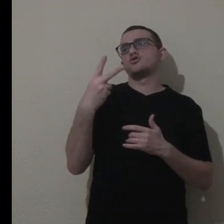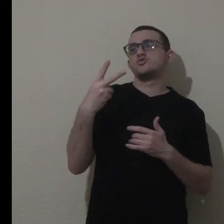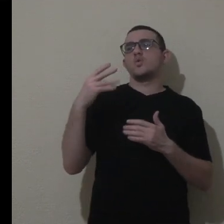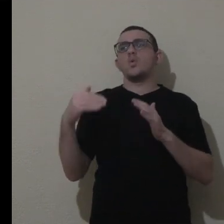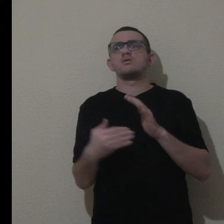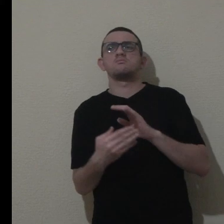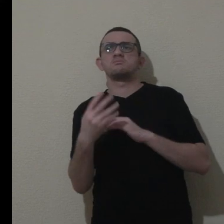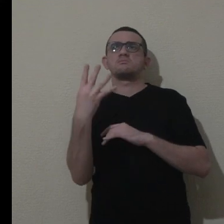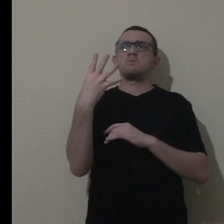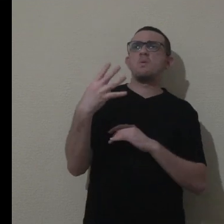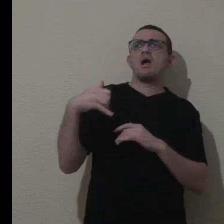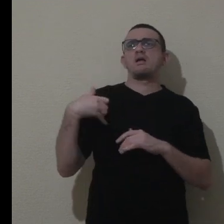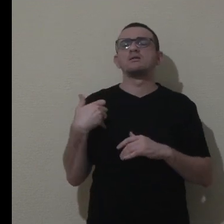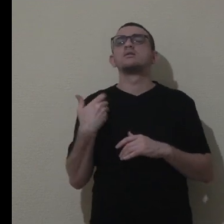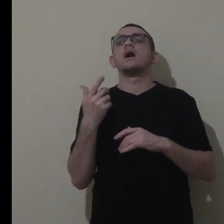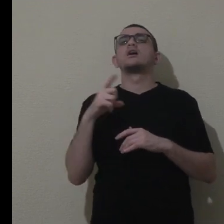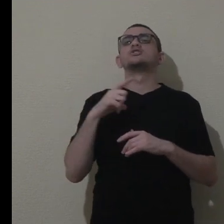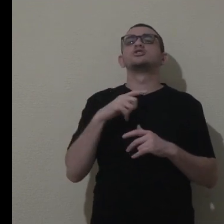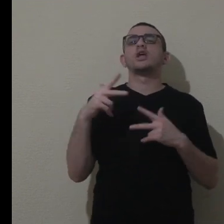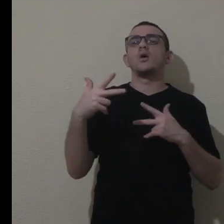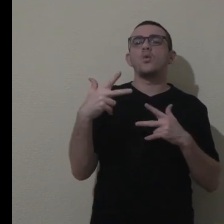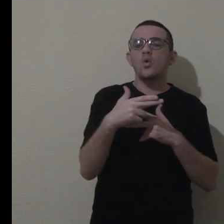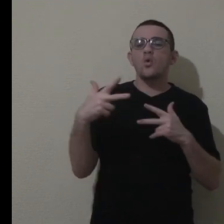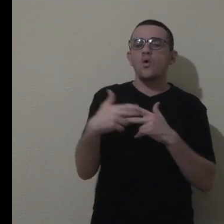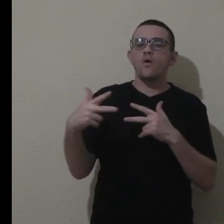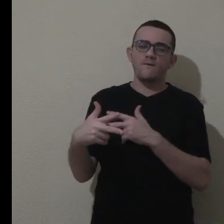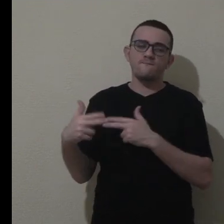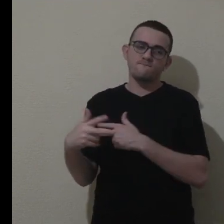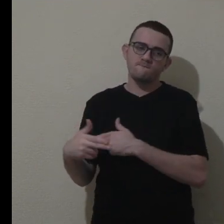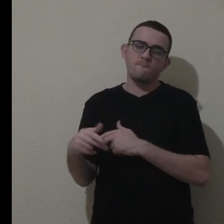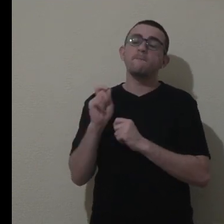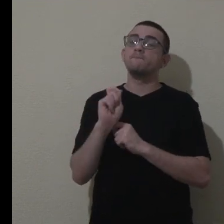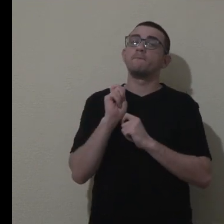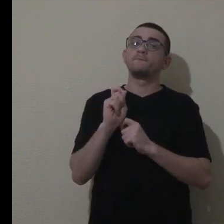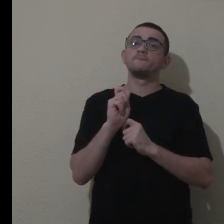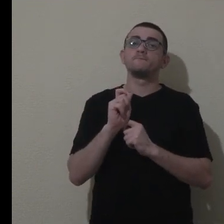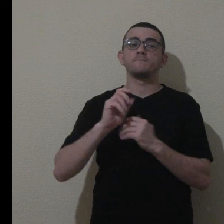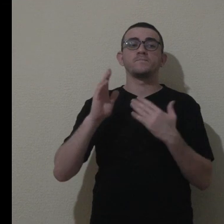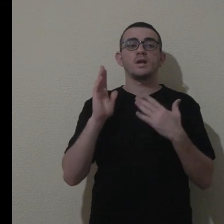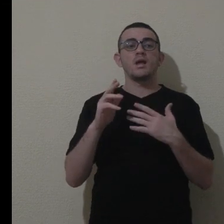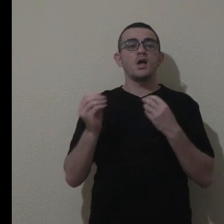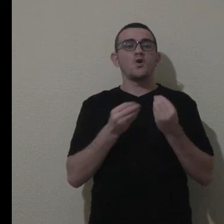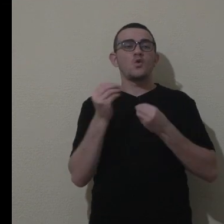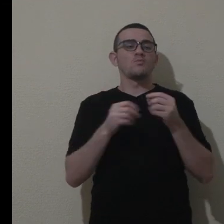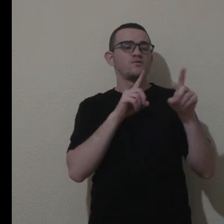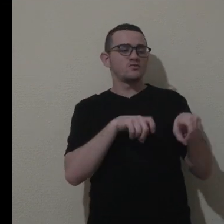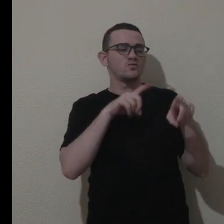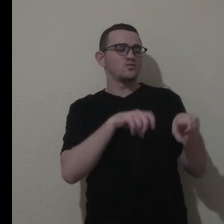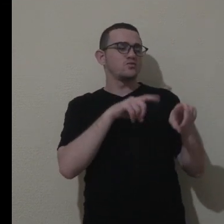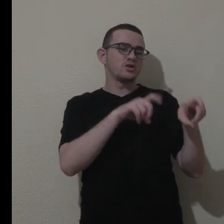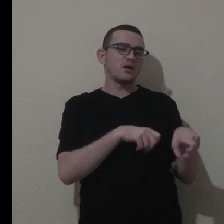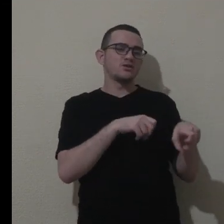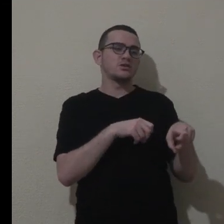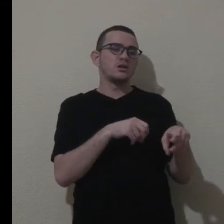diante, que seja, tá? Começa a ter o que a gente chama de podas, que são agora, assim, o jardineiro, você vai